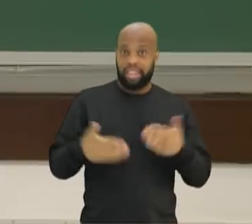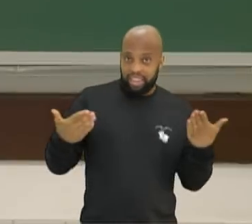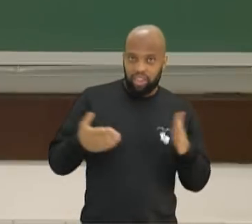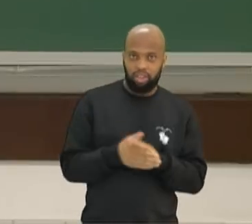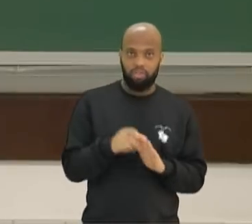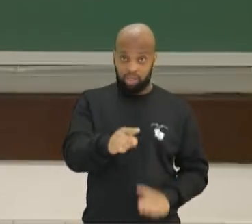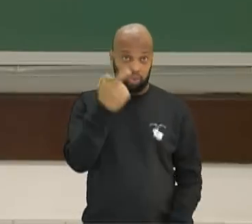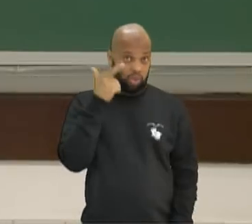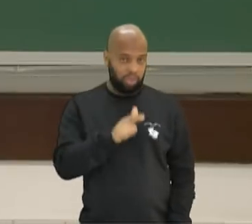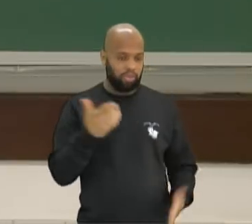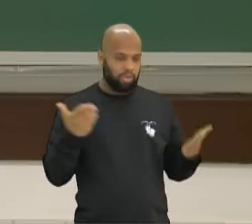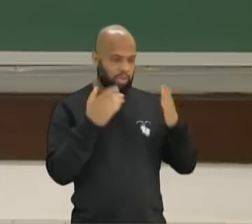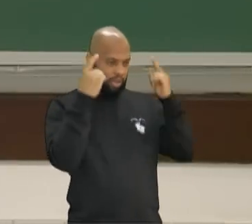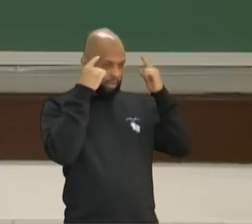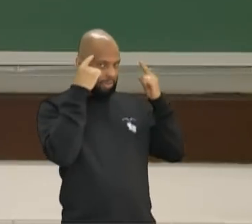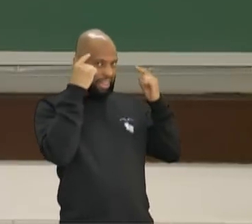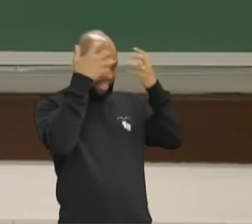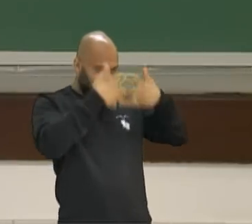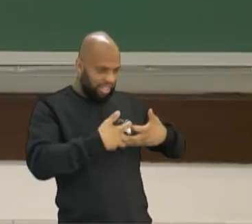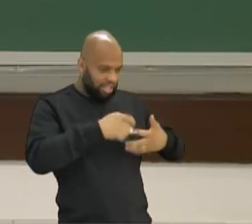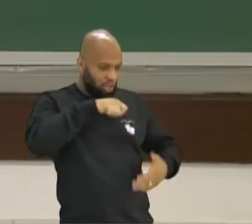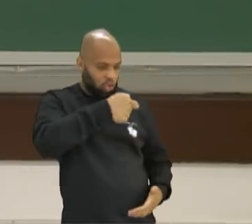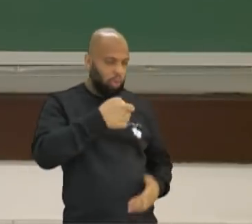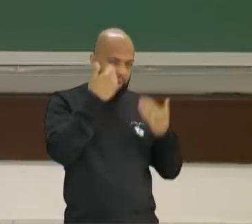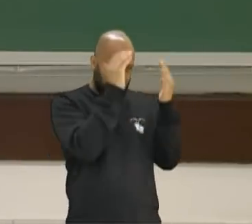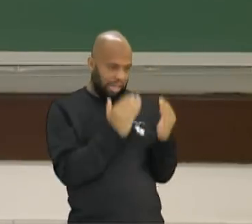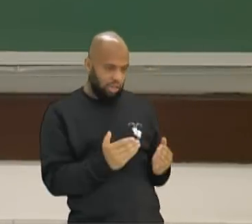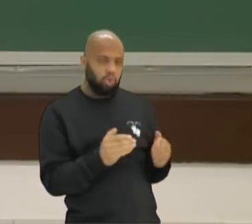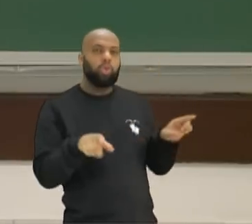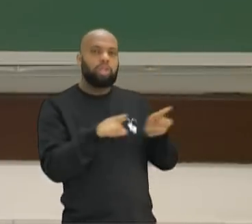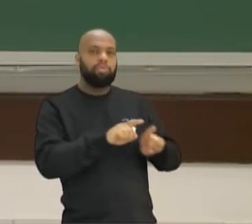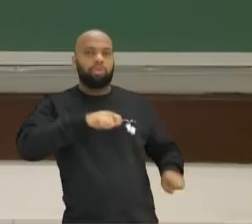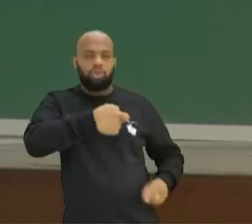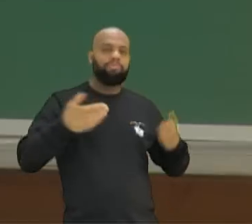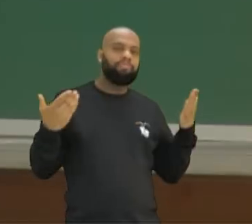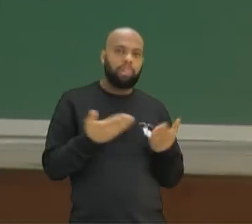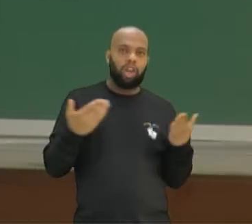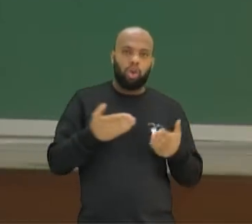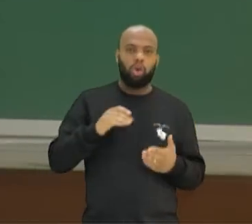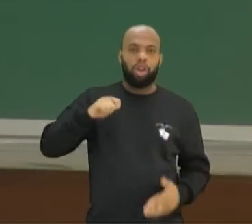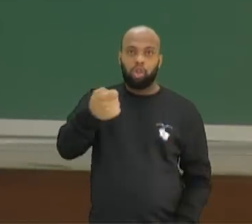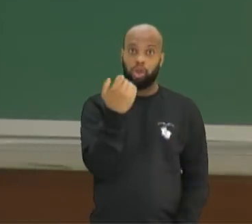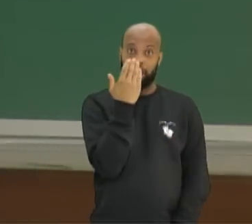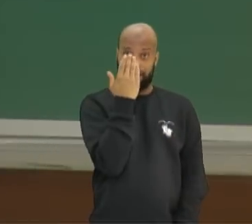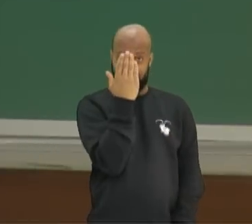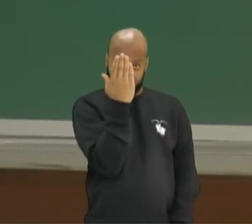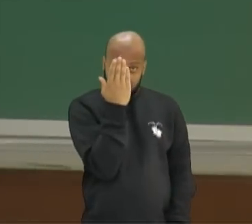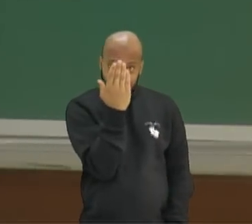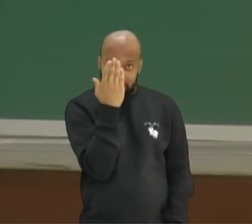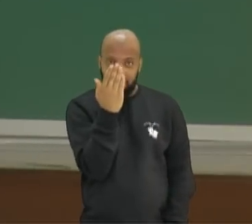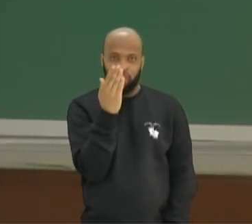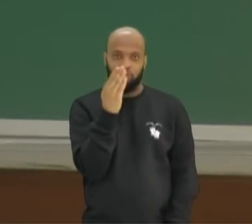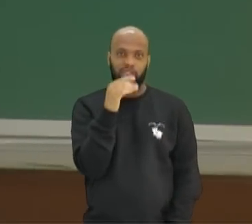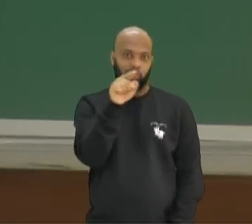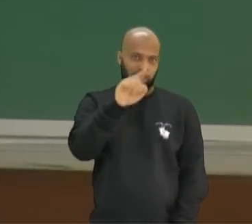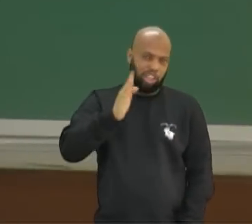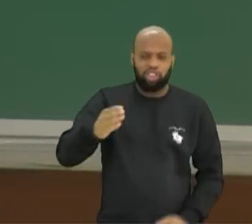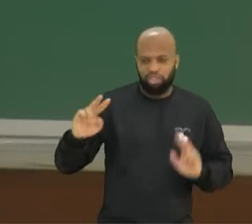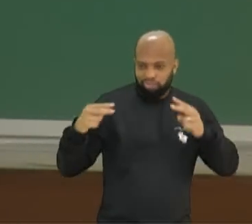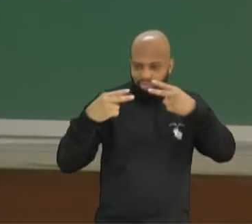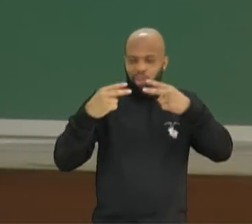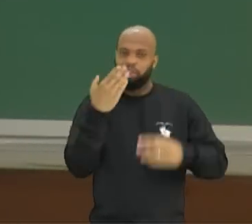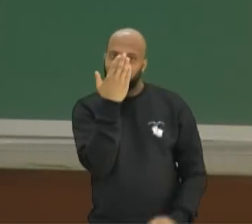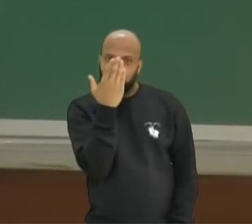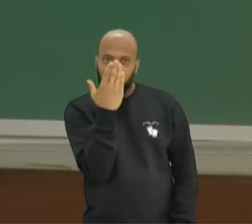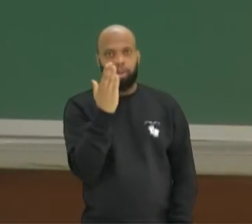E então, conseguiram pensar aí a respeito, fizeram uma análise sobre essa questão do espelho, já se olharam no espelho, obviamente, então vocês